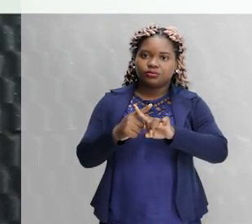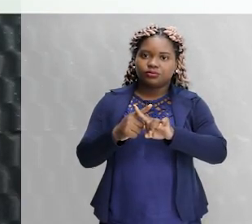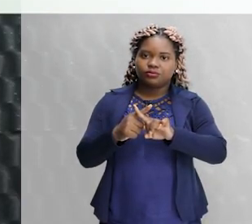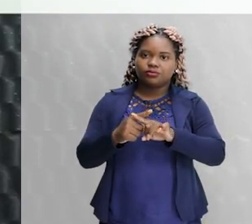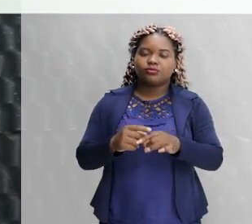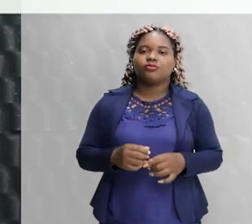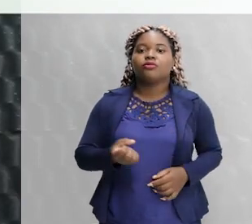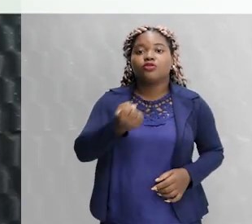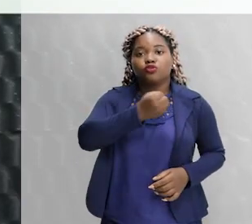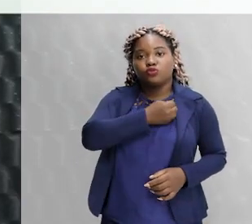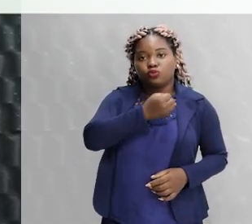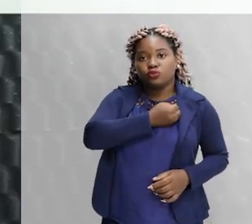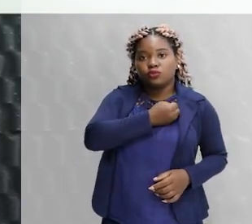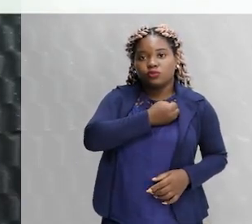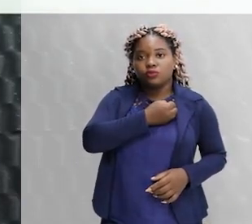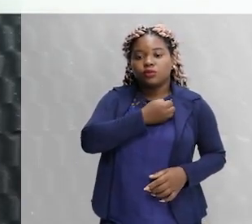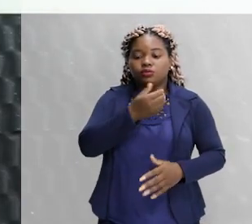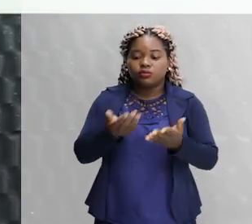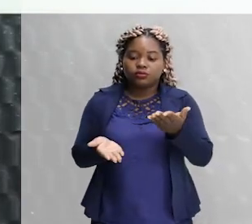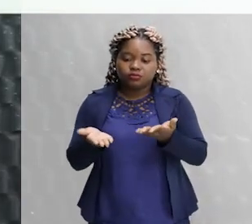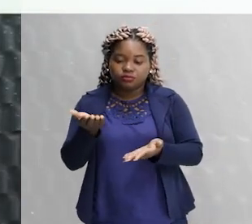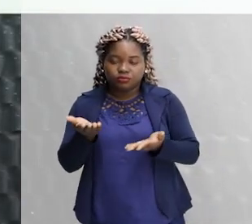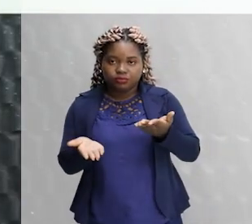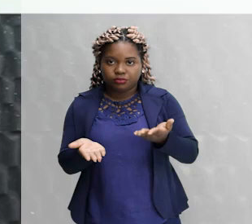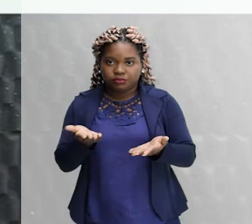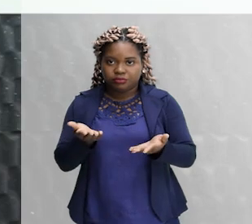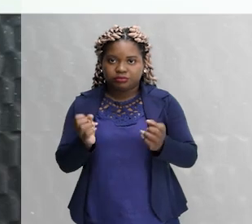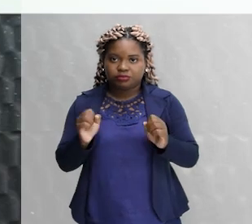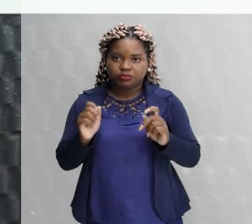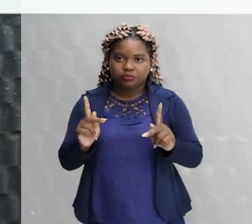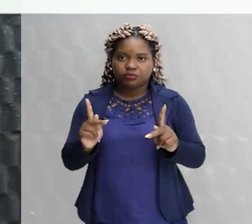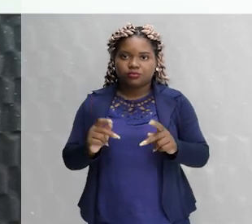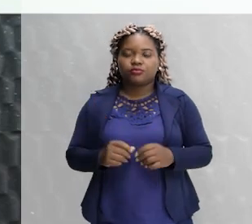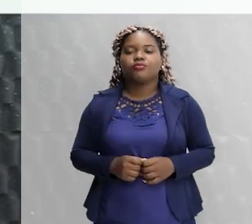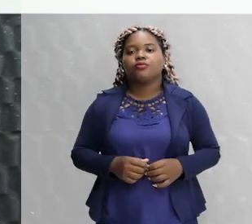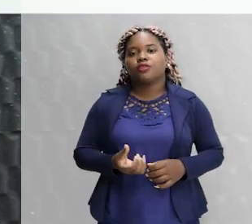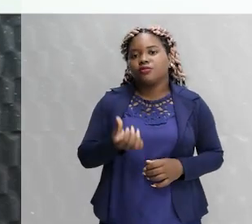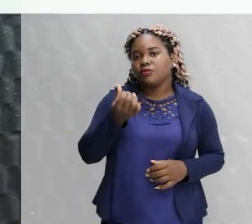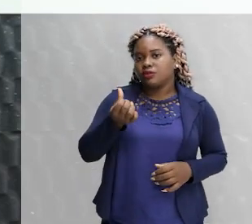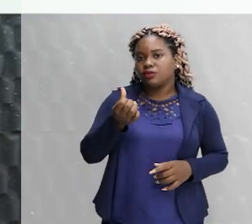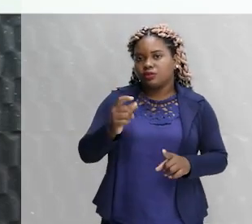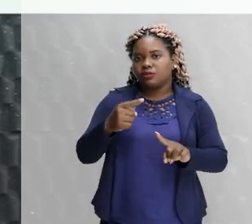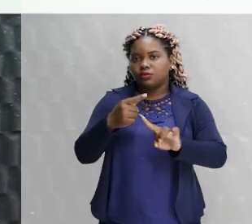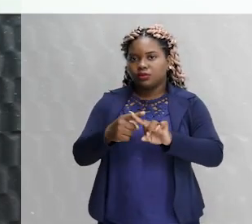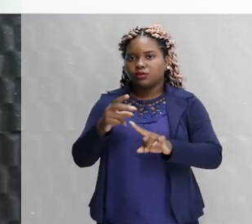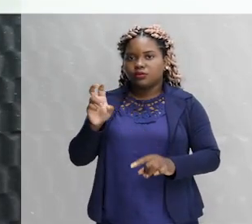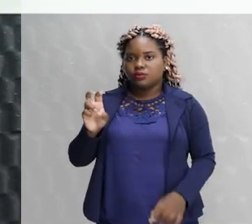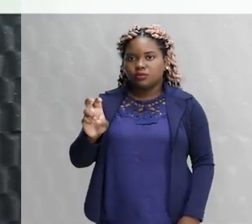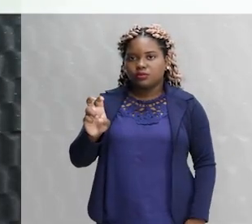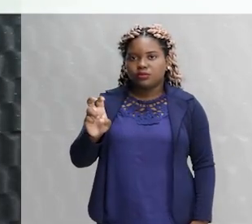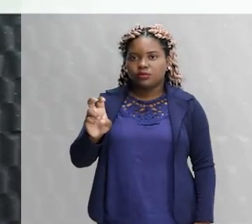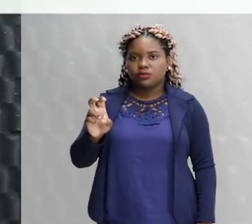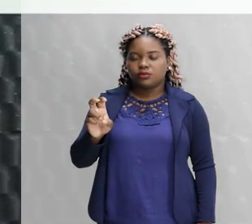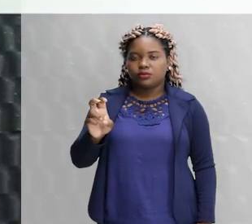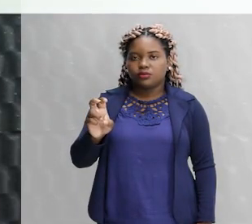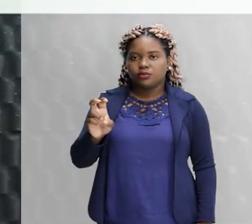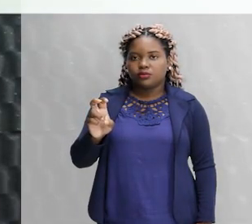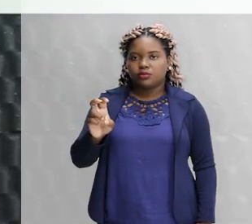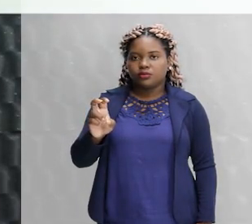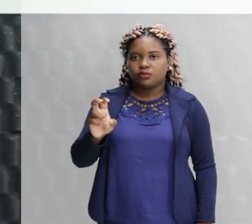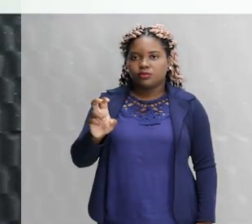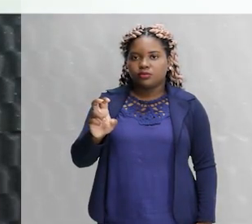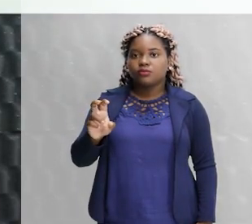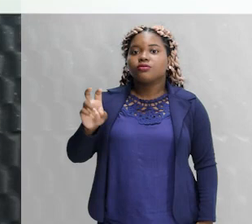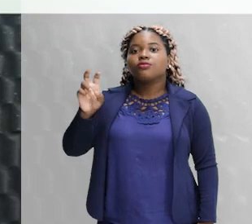pelo respectivo peso. Então, você vai multiplicar o 6 pelo 5. Você vai multiplicar